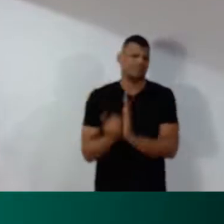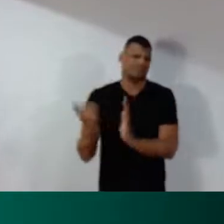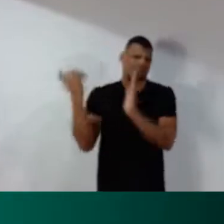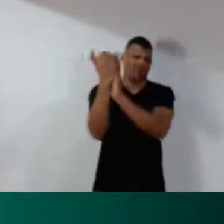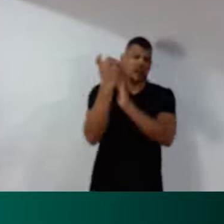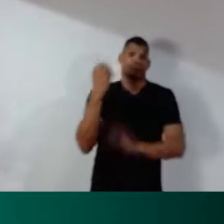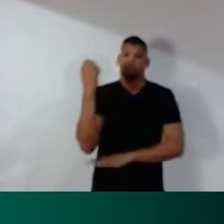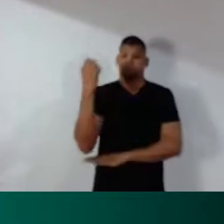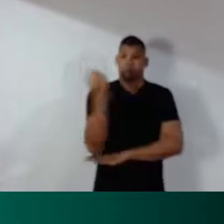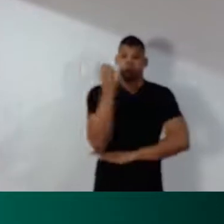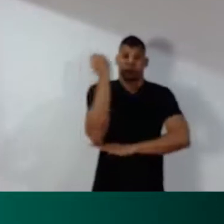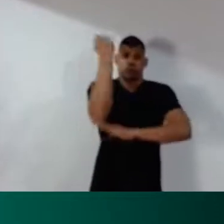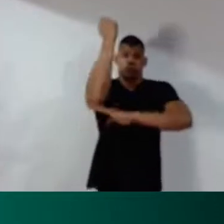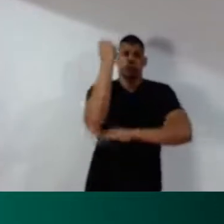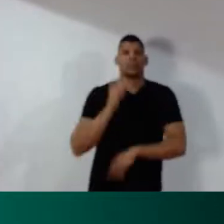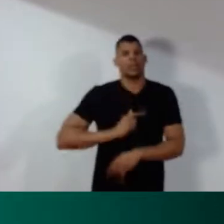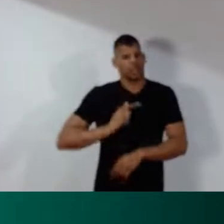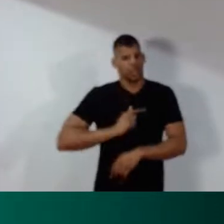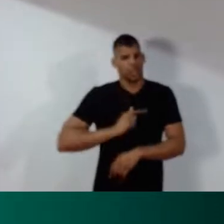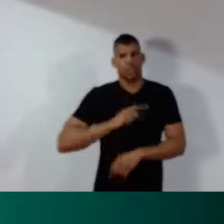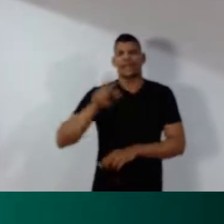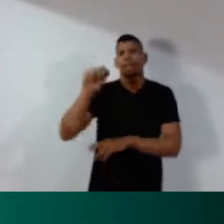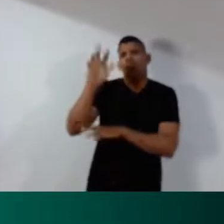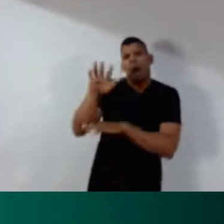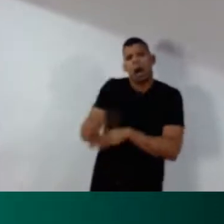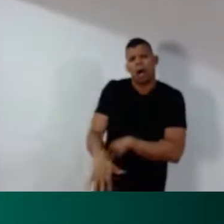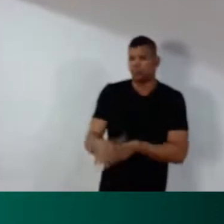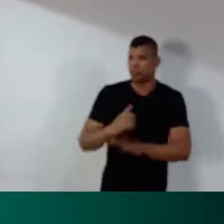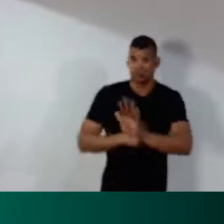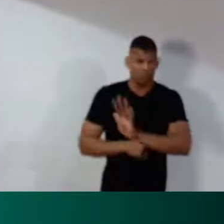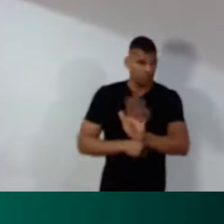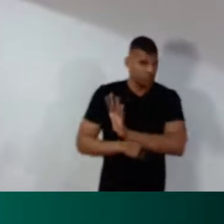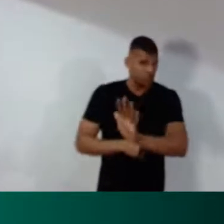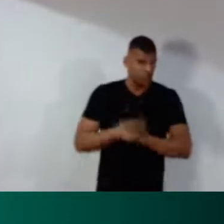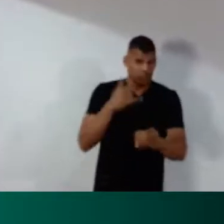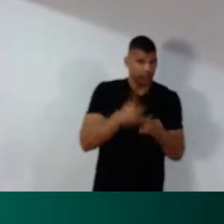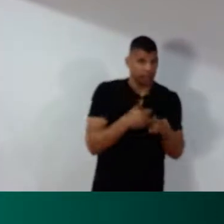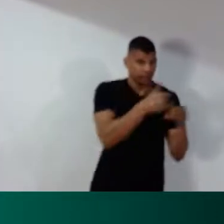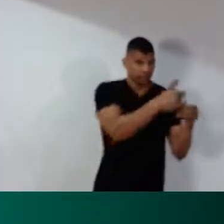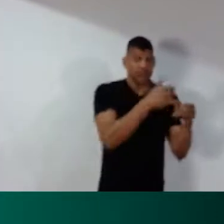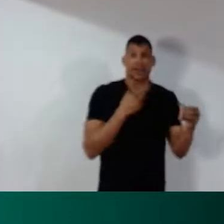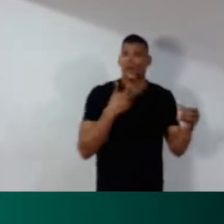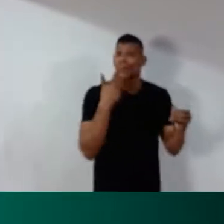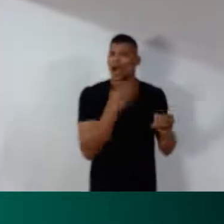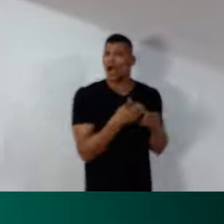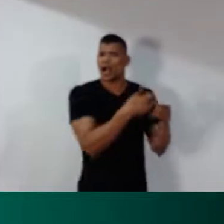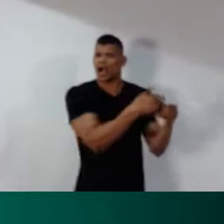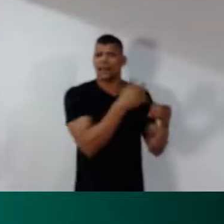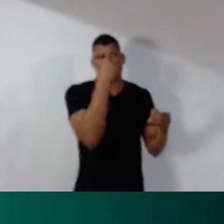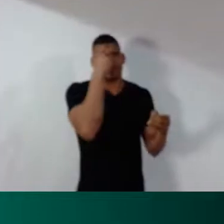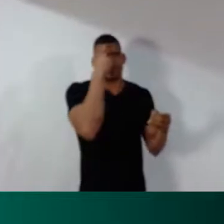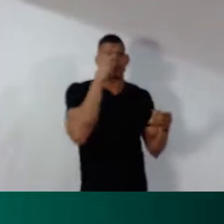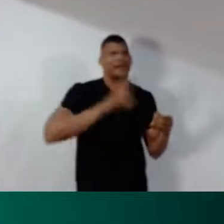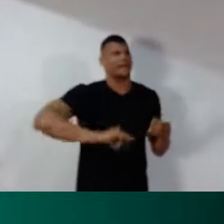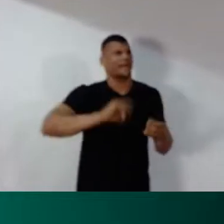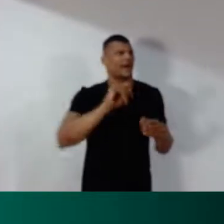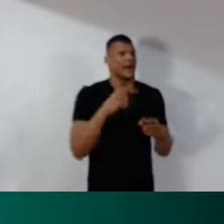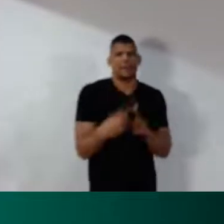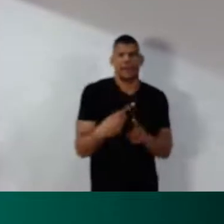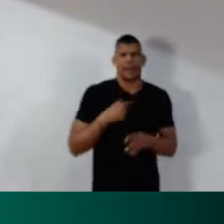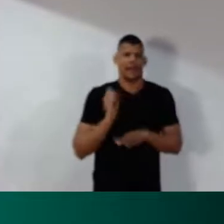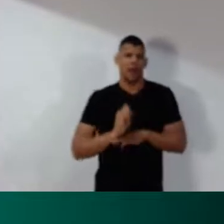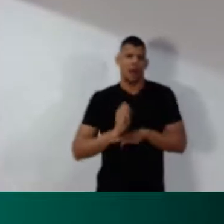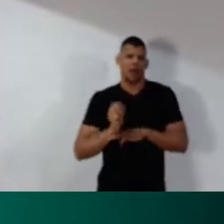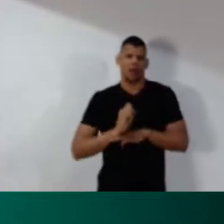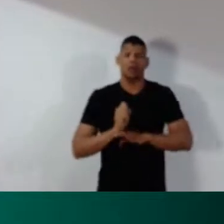mesmo valendo não vai baixar o a gasolina quando se fala de gasolina pessoal pensar não mas por que o cara tem